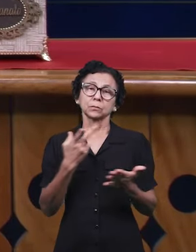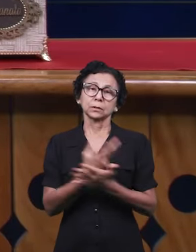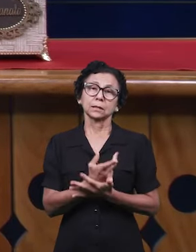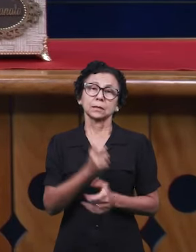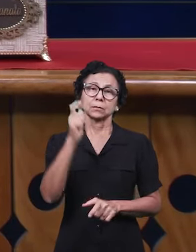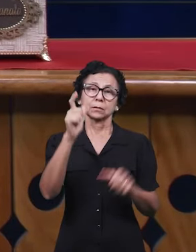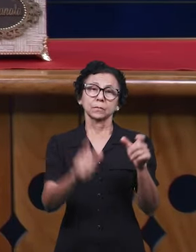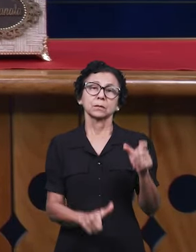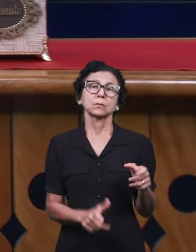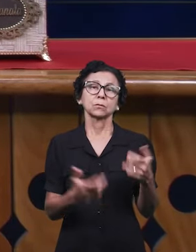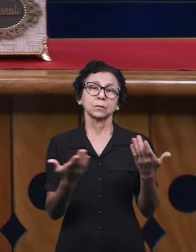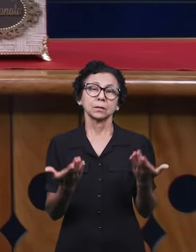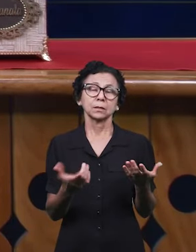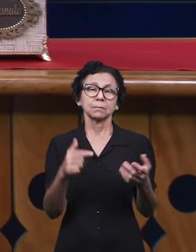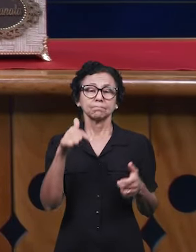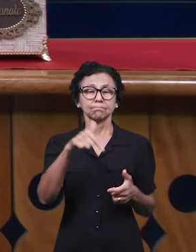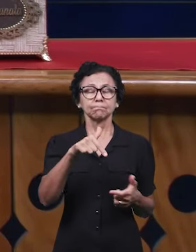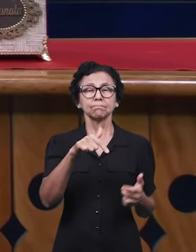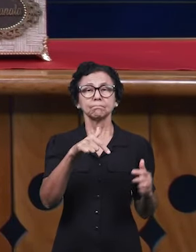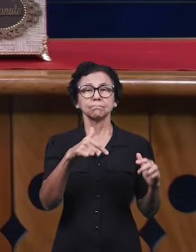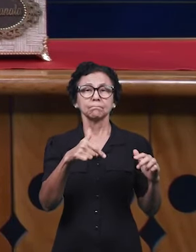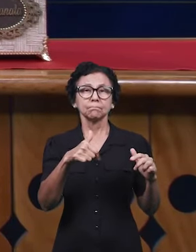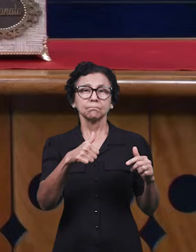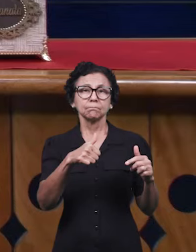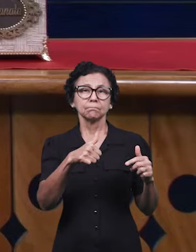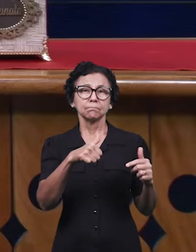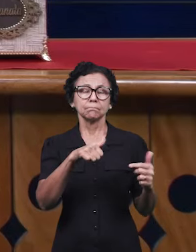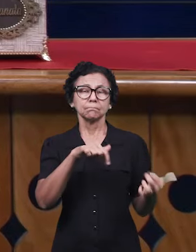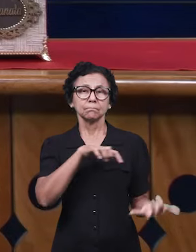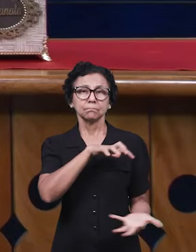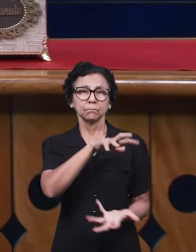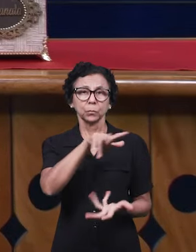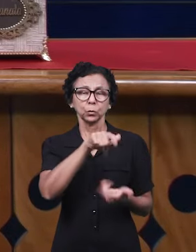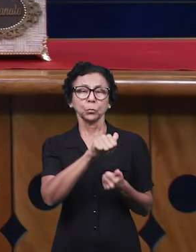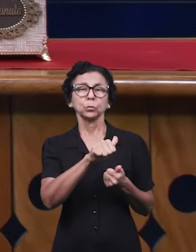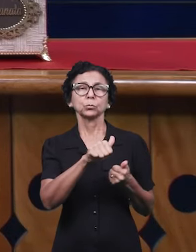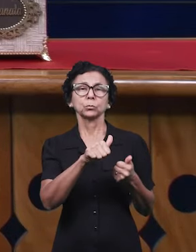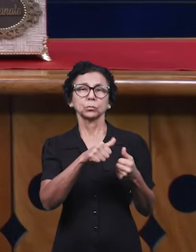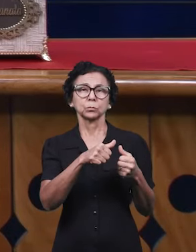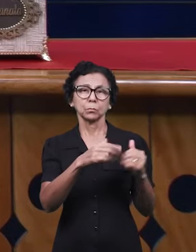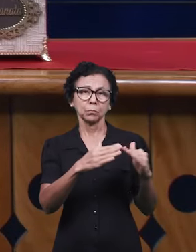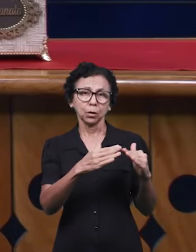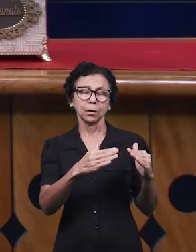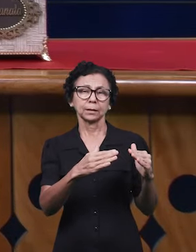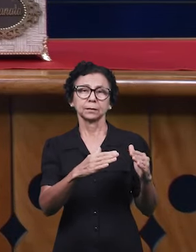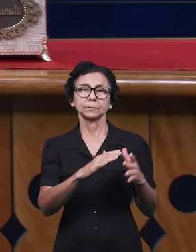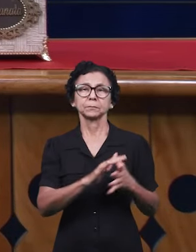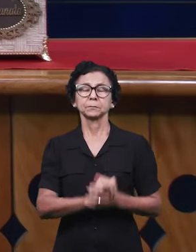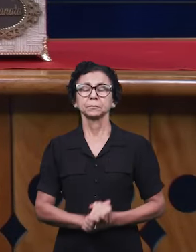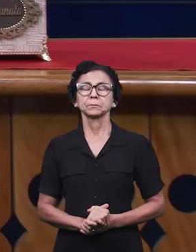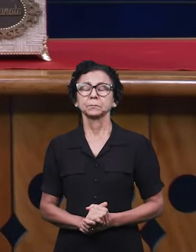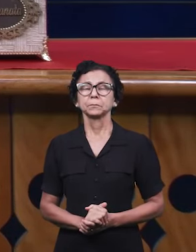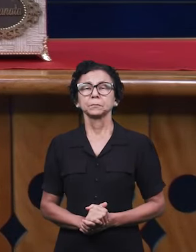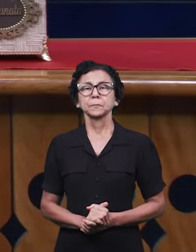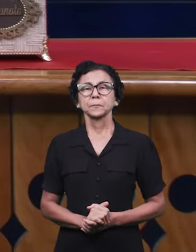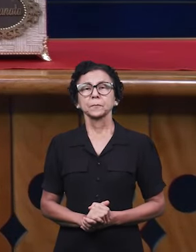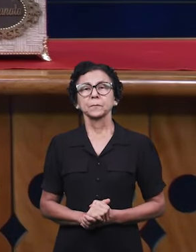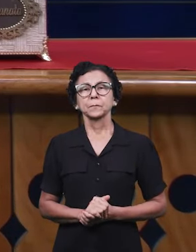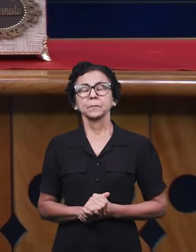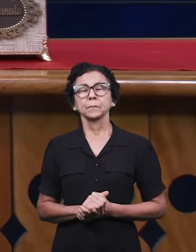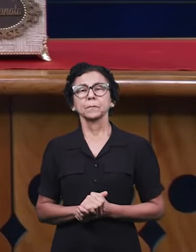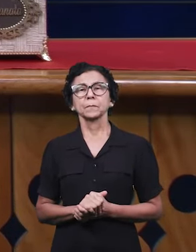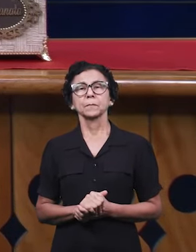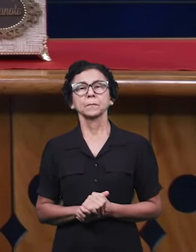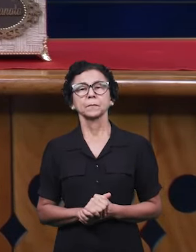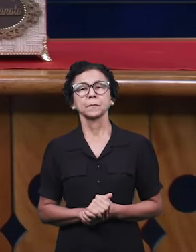final desse projeto, não só da criação, mas da igreja,